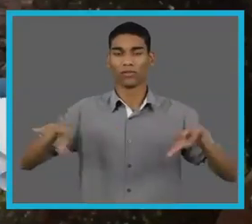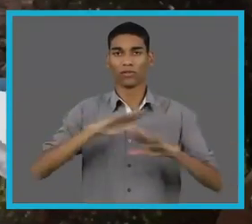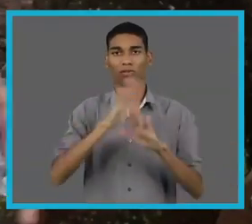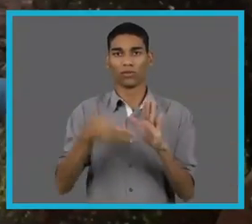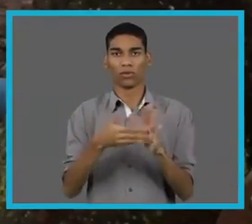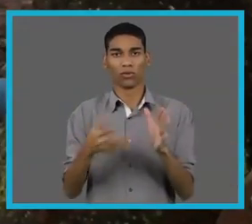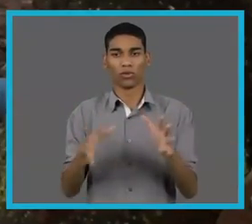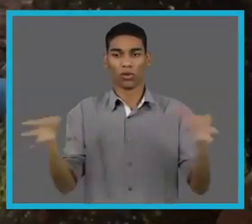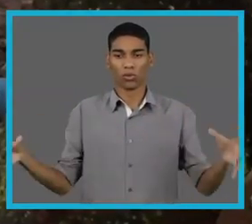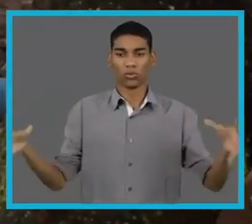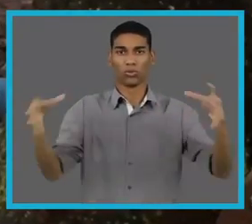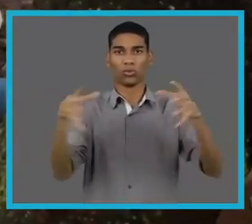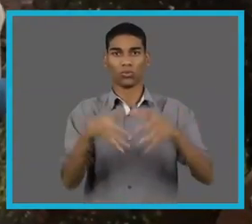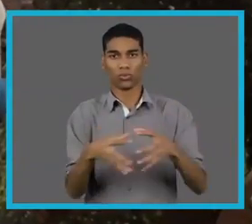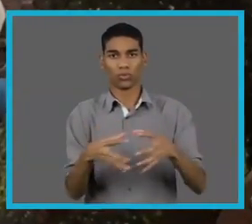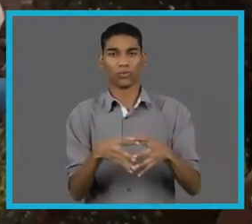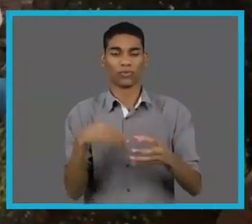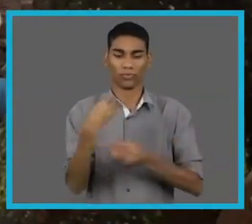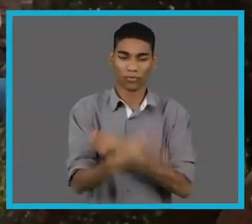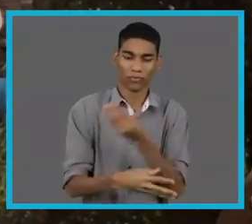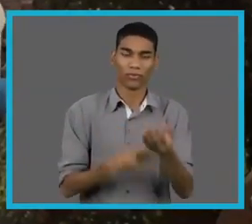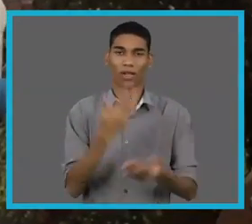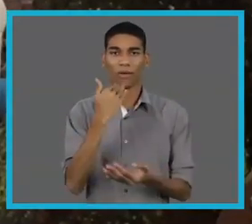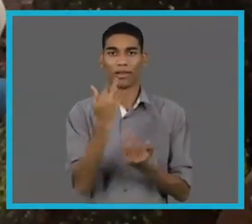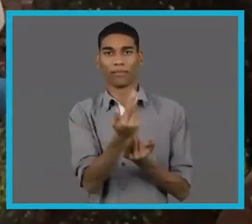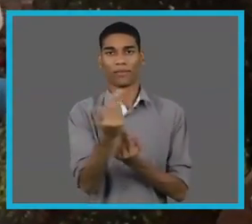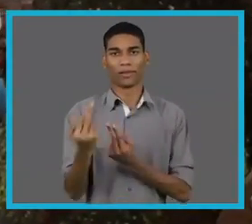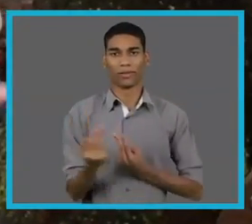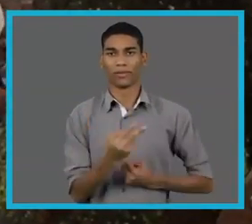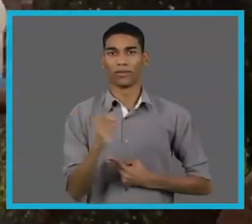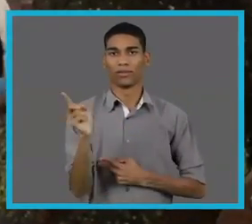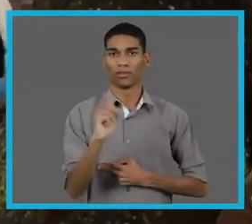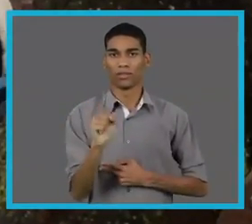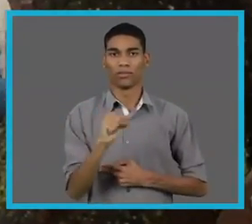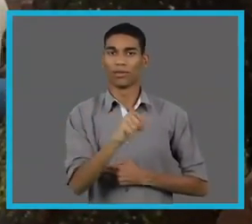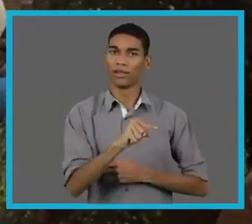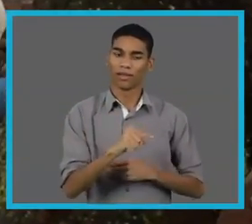dividir todos os vacas, colocar no mesmo lote e dar o alimento igual. Então aquela que